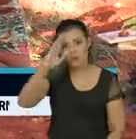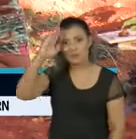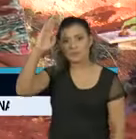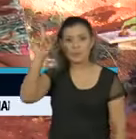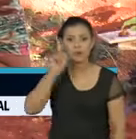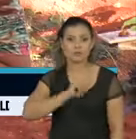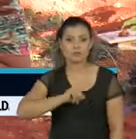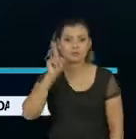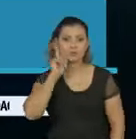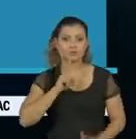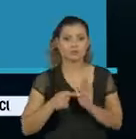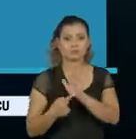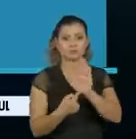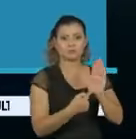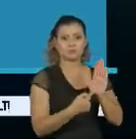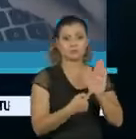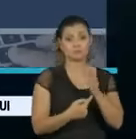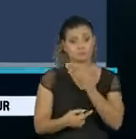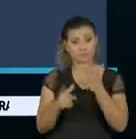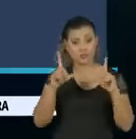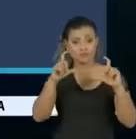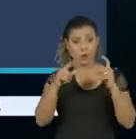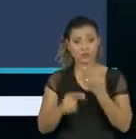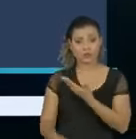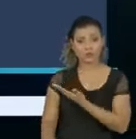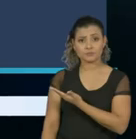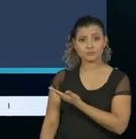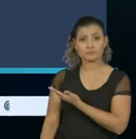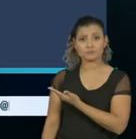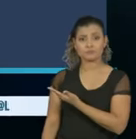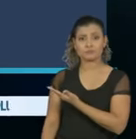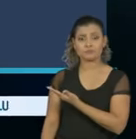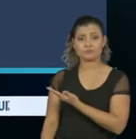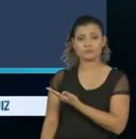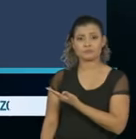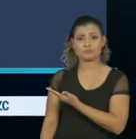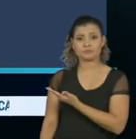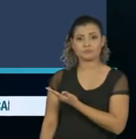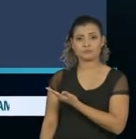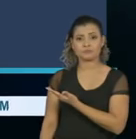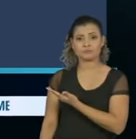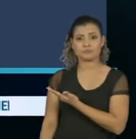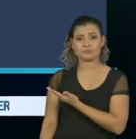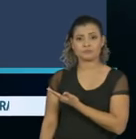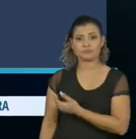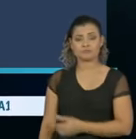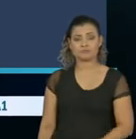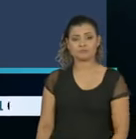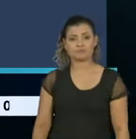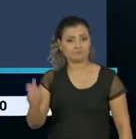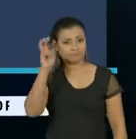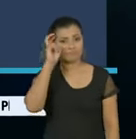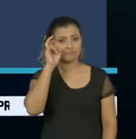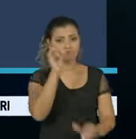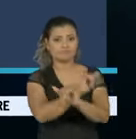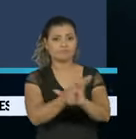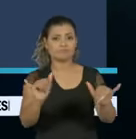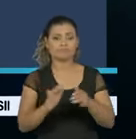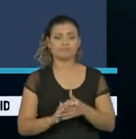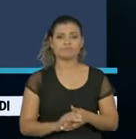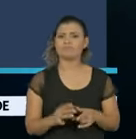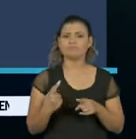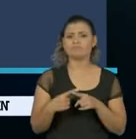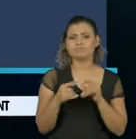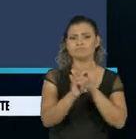dos Estados Unidos. A foto foi estampada na primeira página do The Washington Post nesta quinta-feira. De acordo